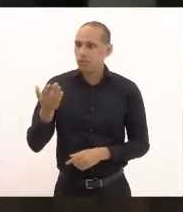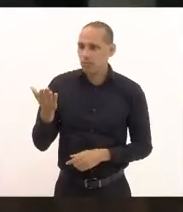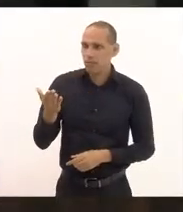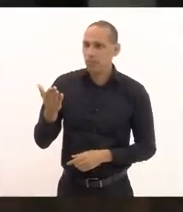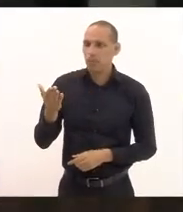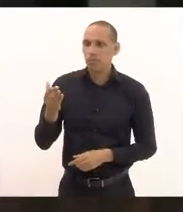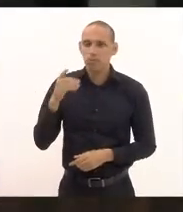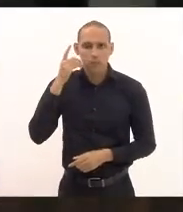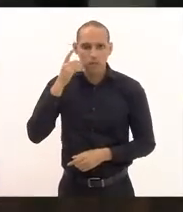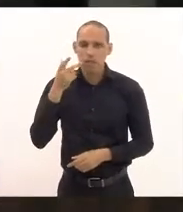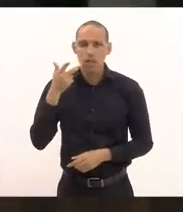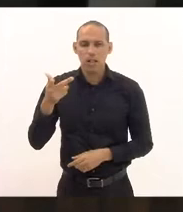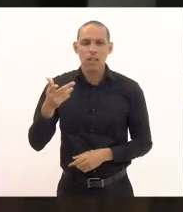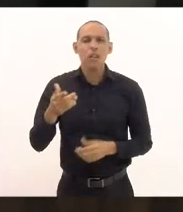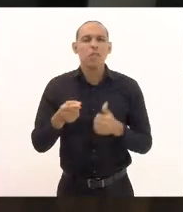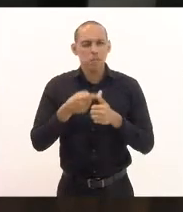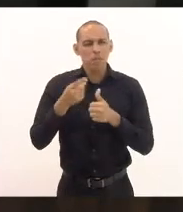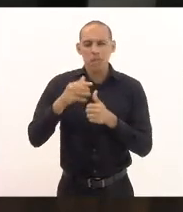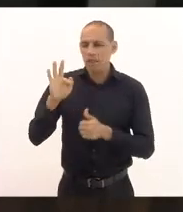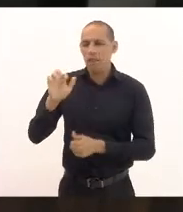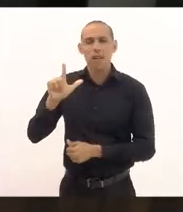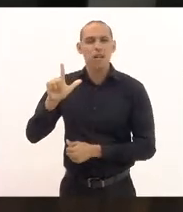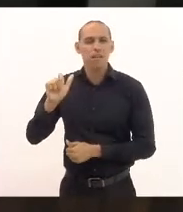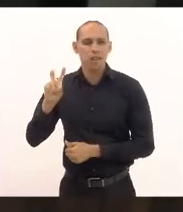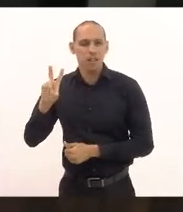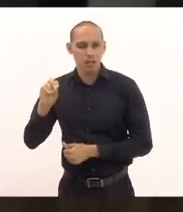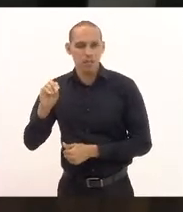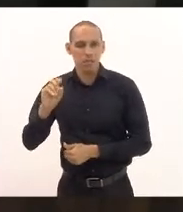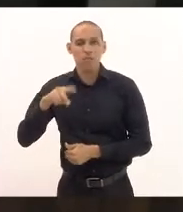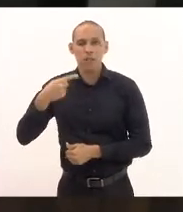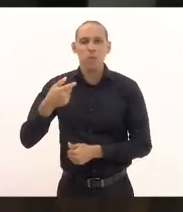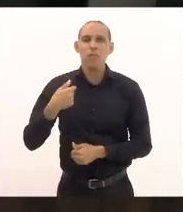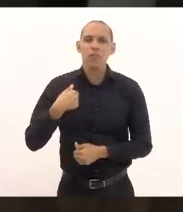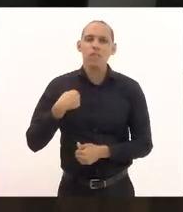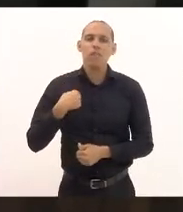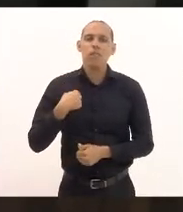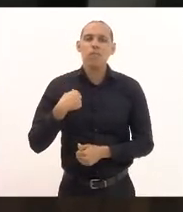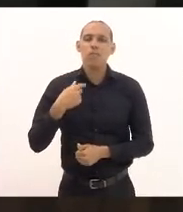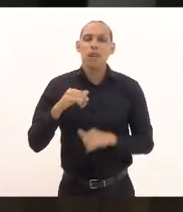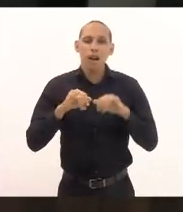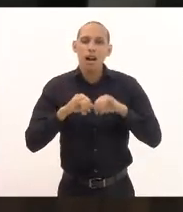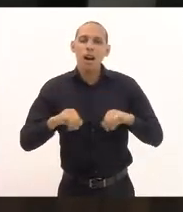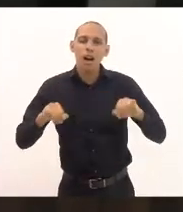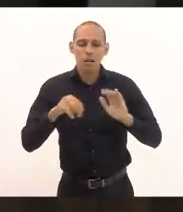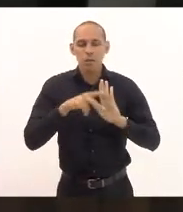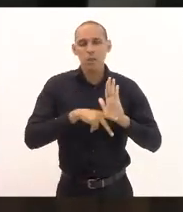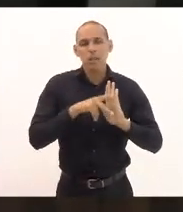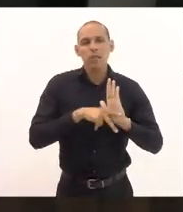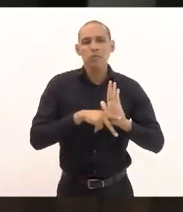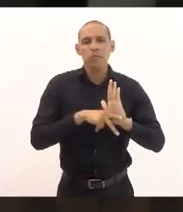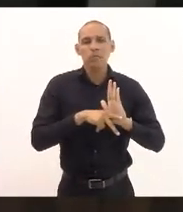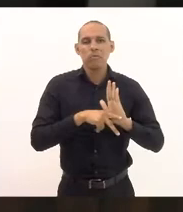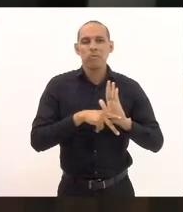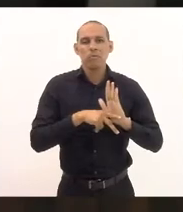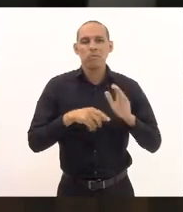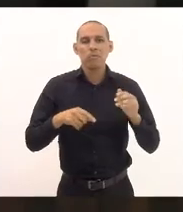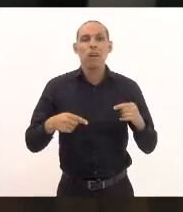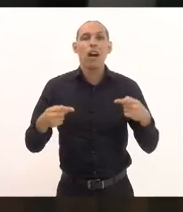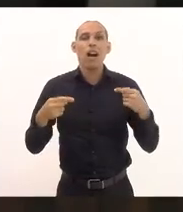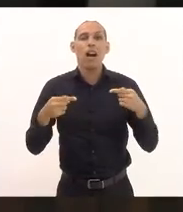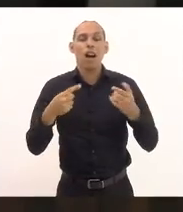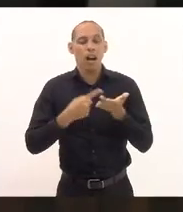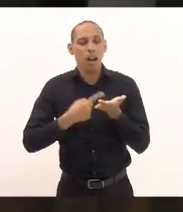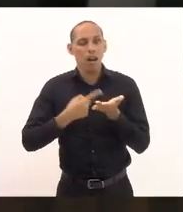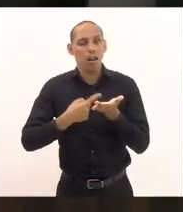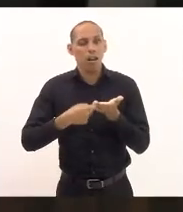deputado? Então, deixa o Flávio falar, Serafim, em seguida eu vou cantar os projetos que têm um acordo pela derrubada e vou